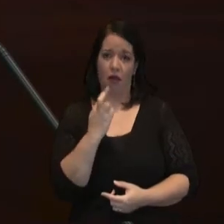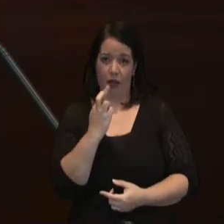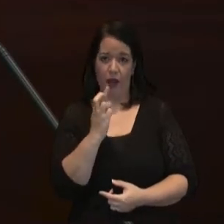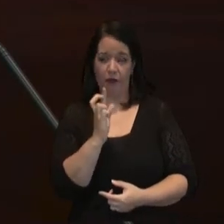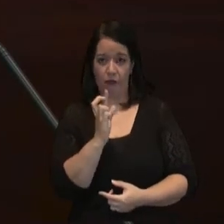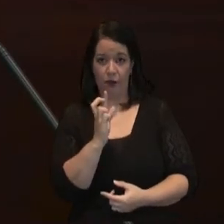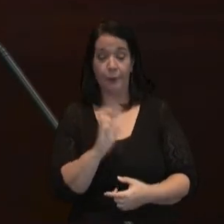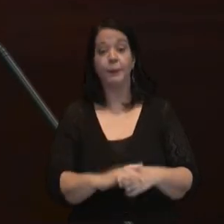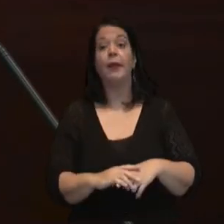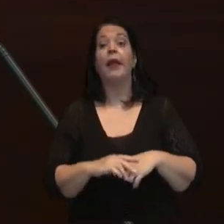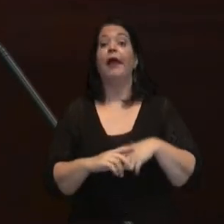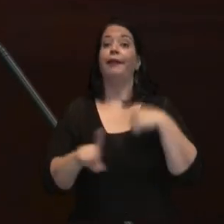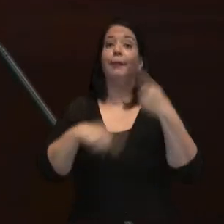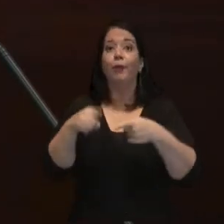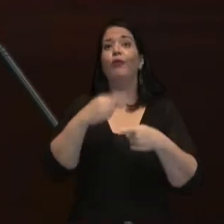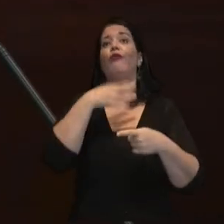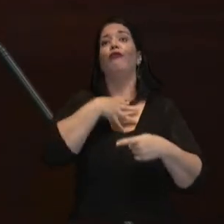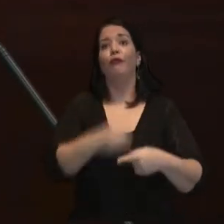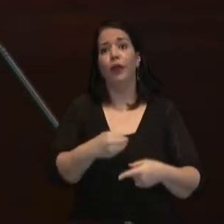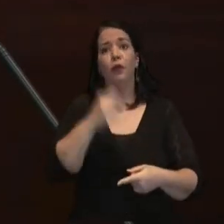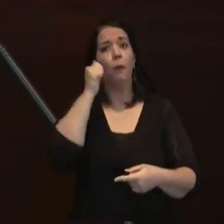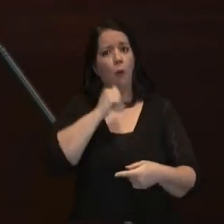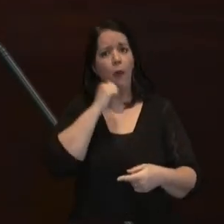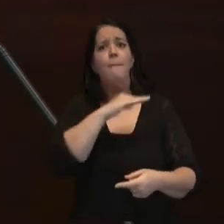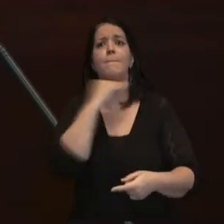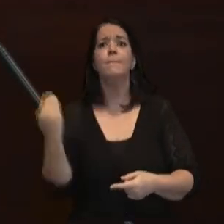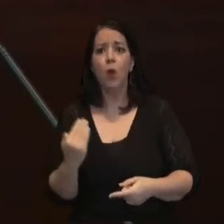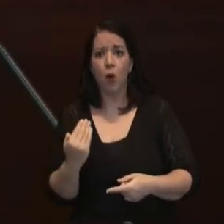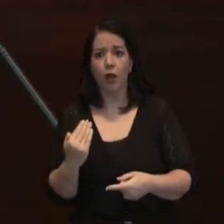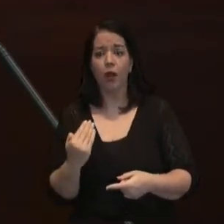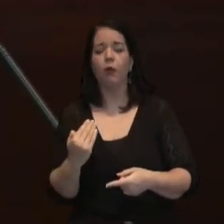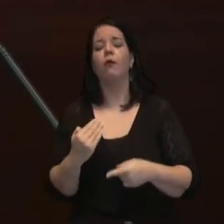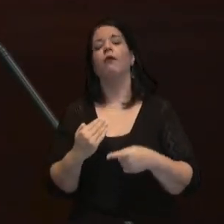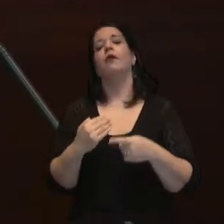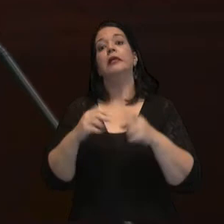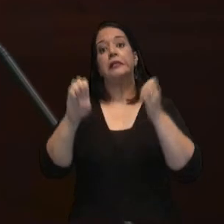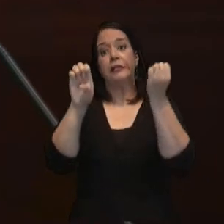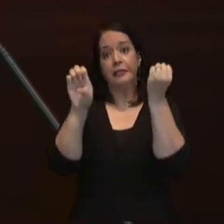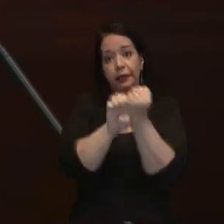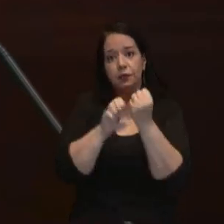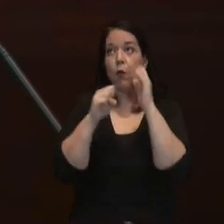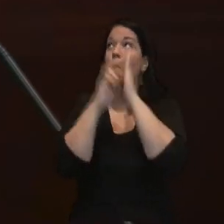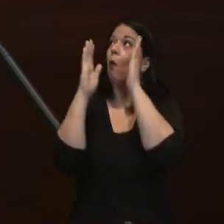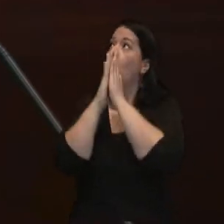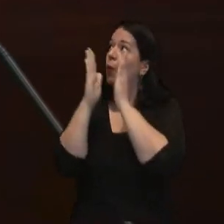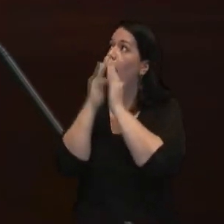Deus, orou a Deus, e o menino ressuscitou.